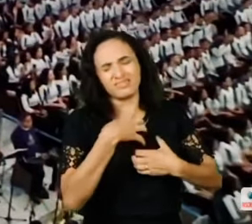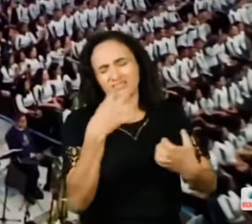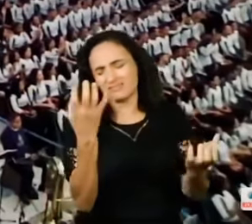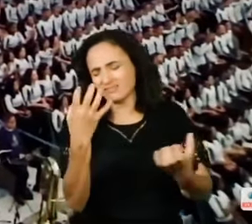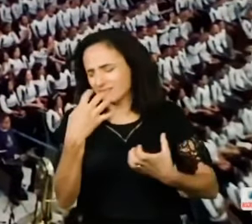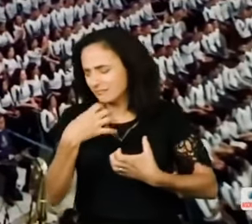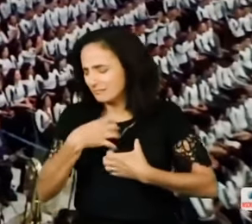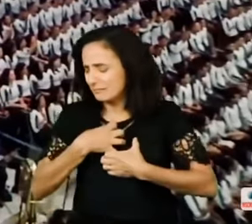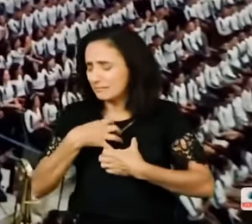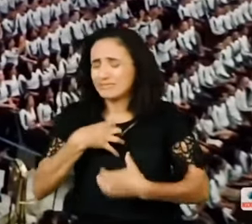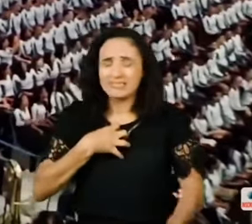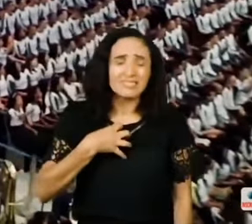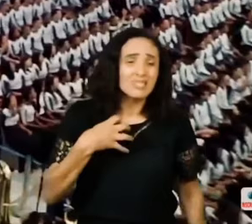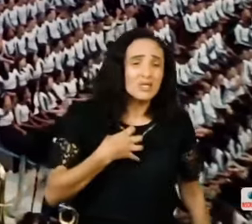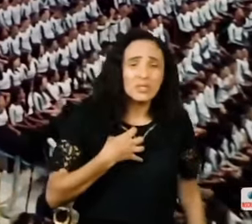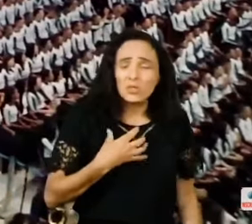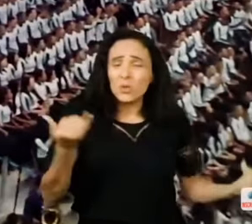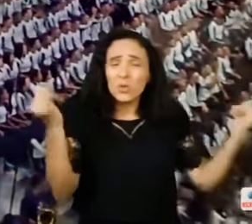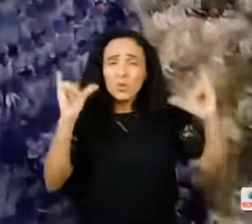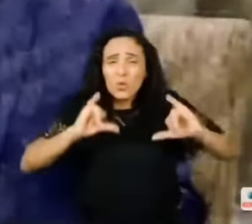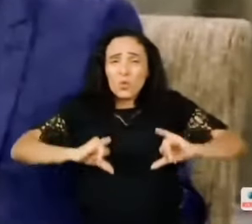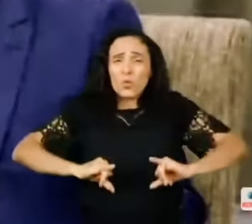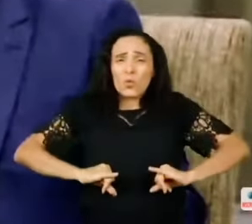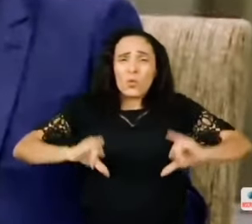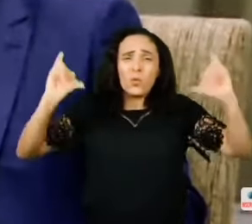mesmo que eu sofra,